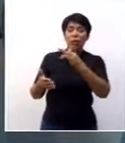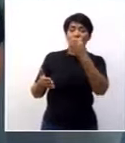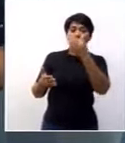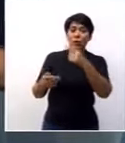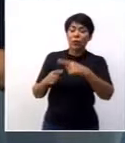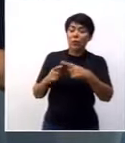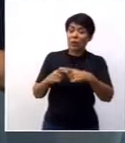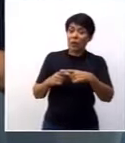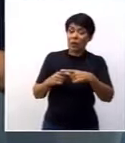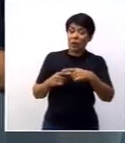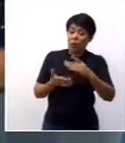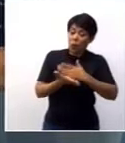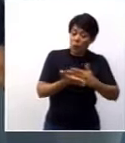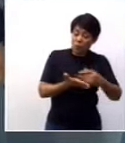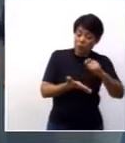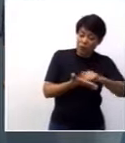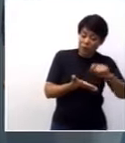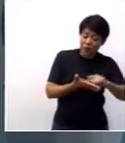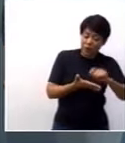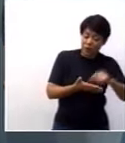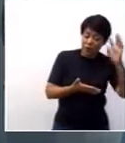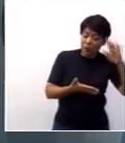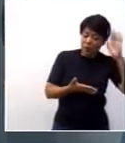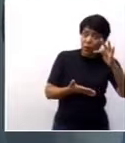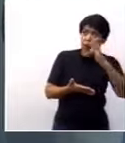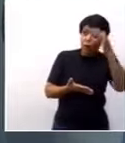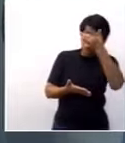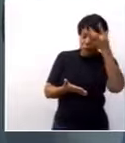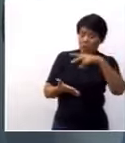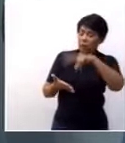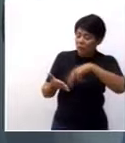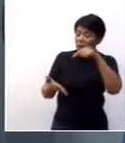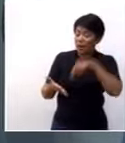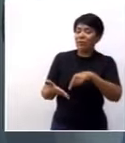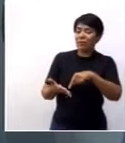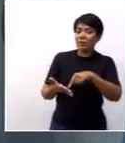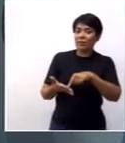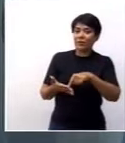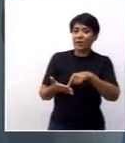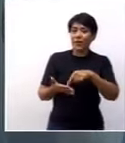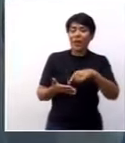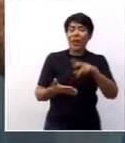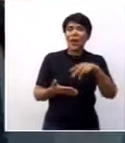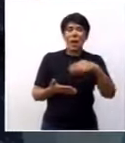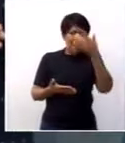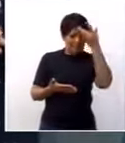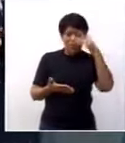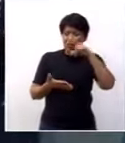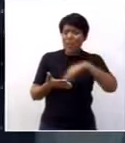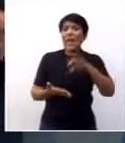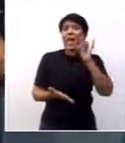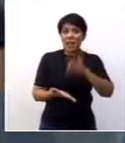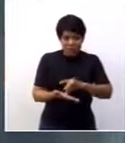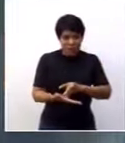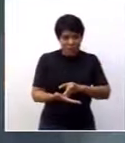na sua construção? Esse leitor é real? Se ele não é real,